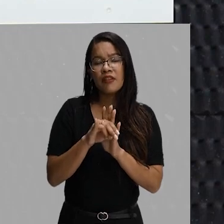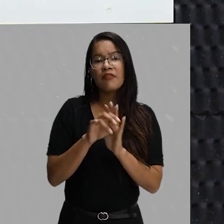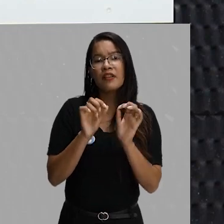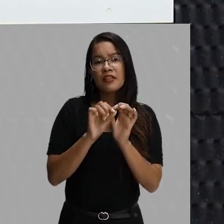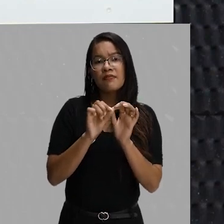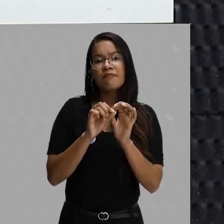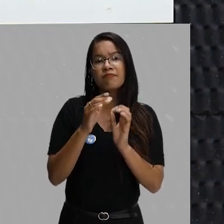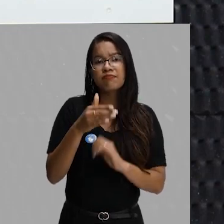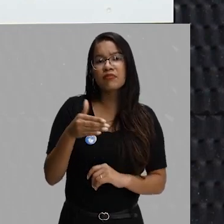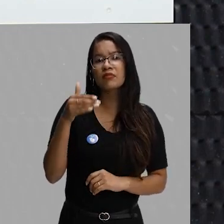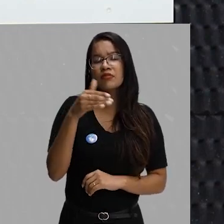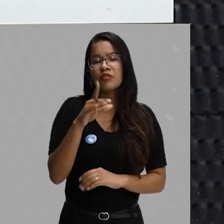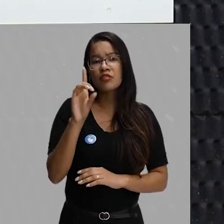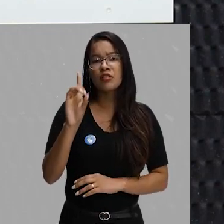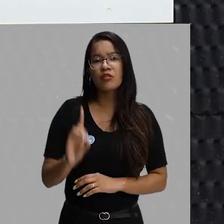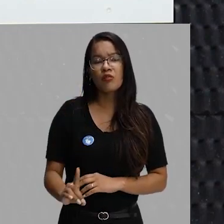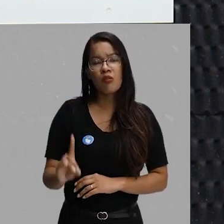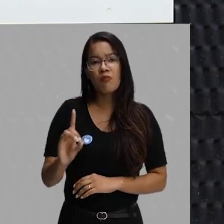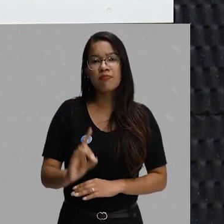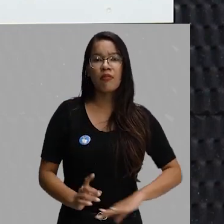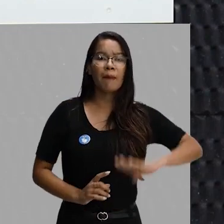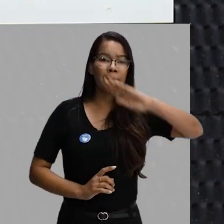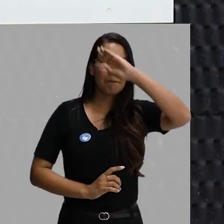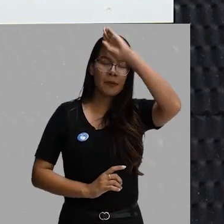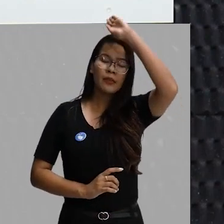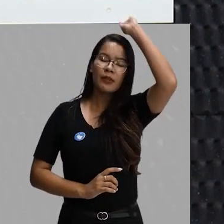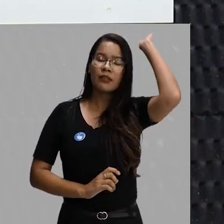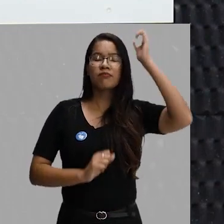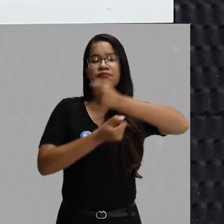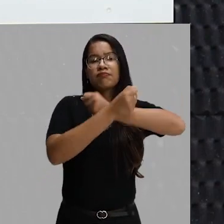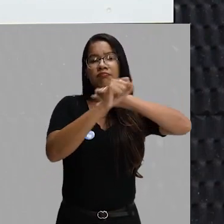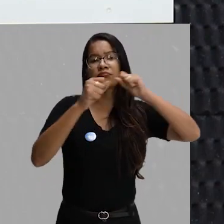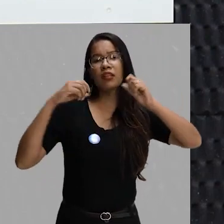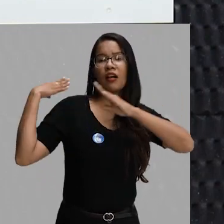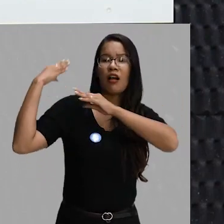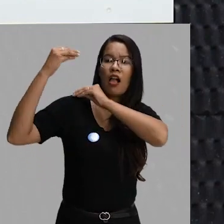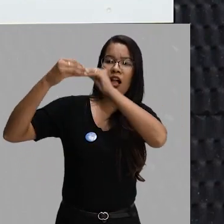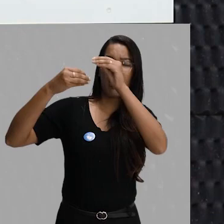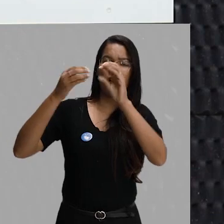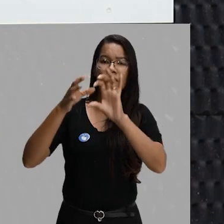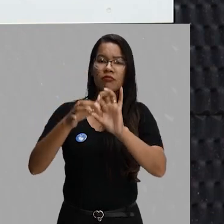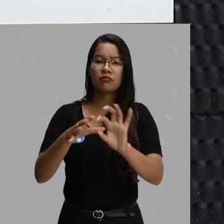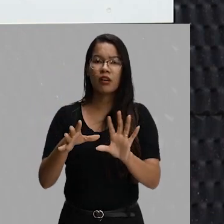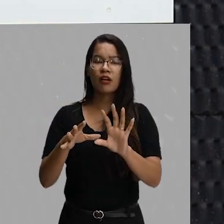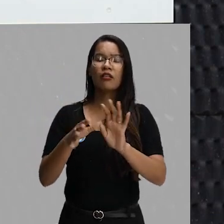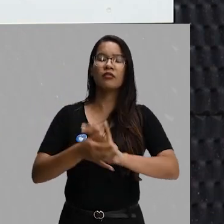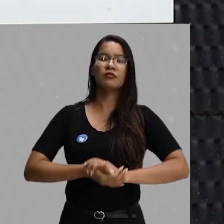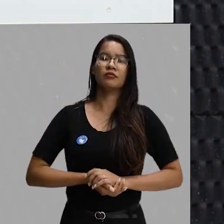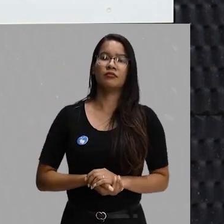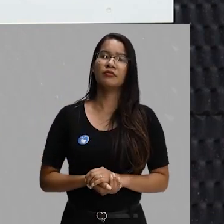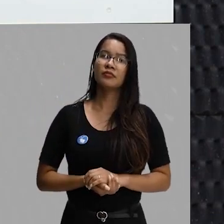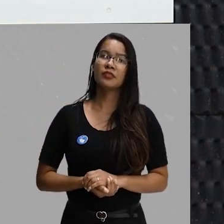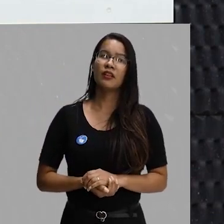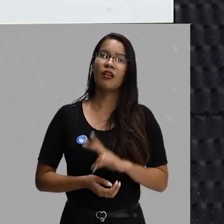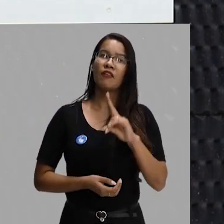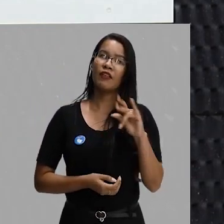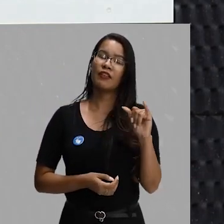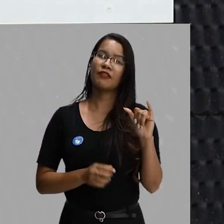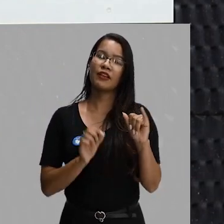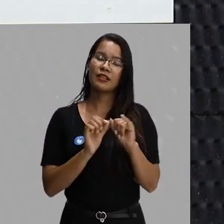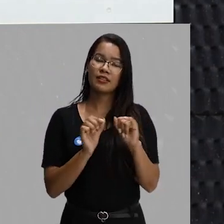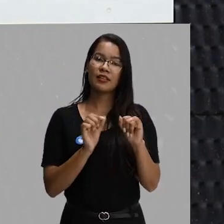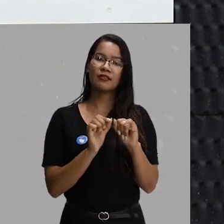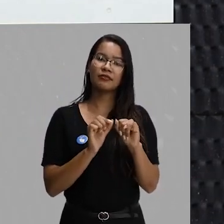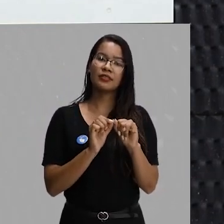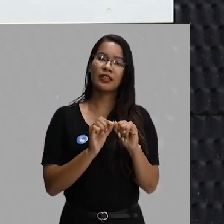do direito romano, o direito romano que é uma das grandes heranças deixada pela civilização romana, vai fazer parte,